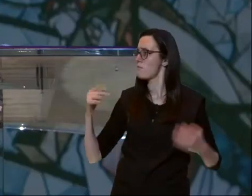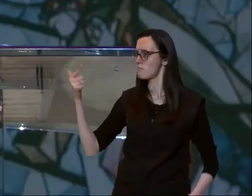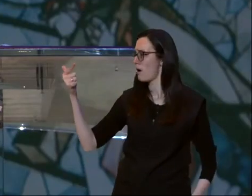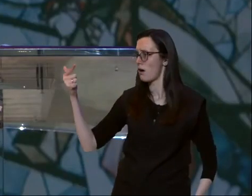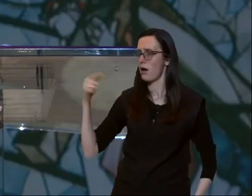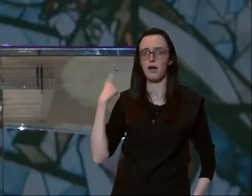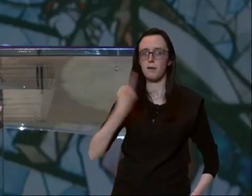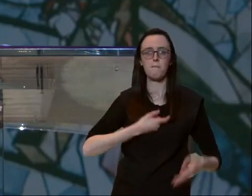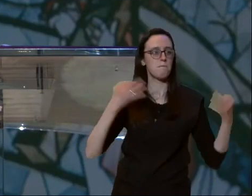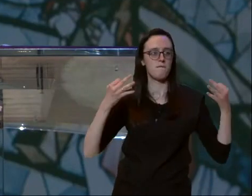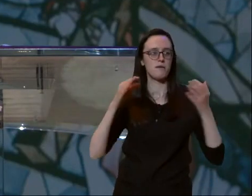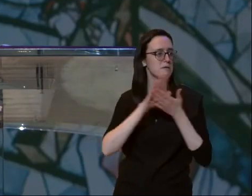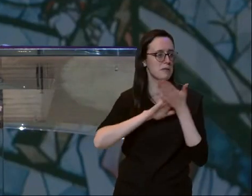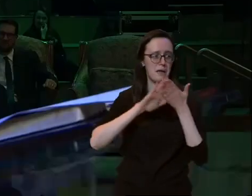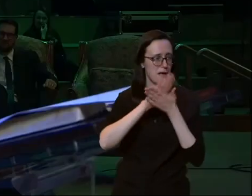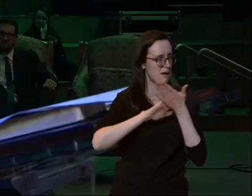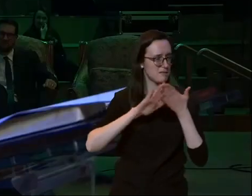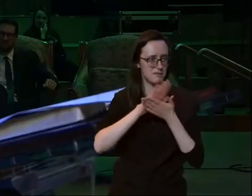perfeita?